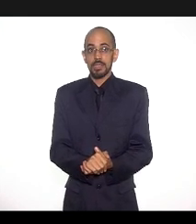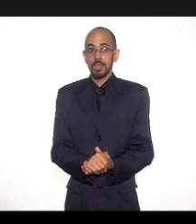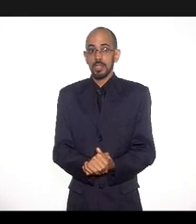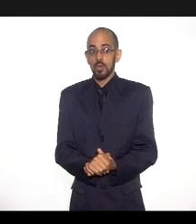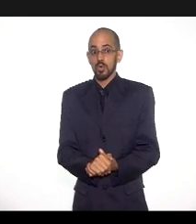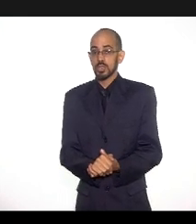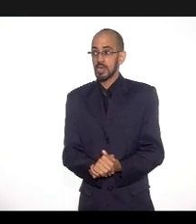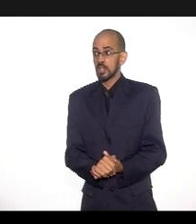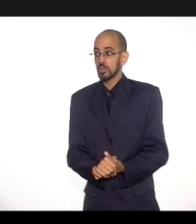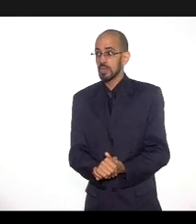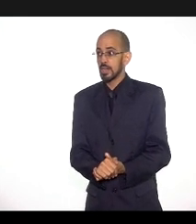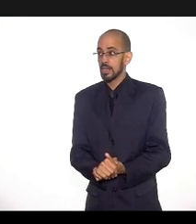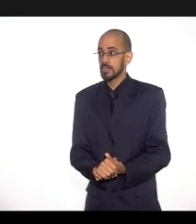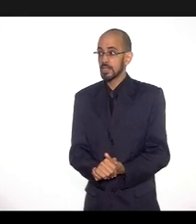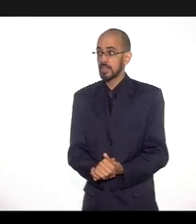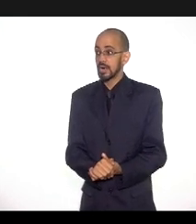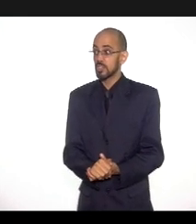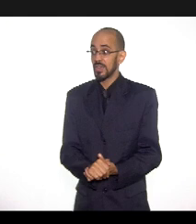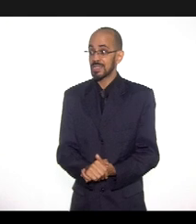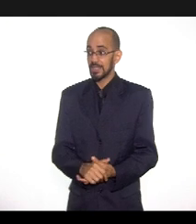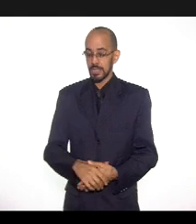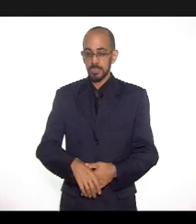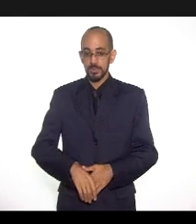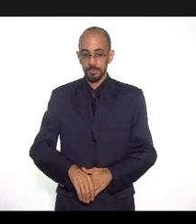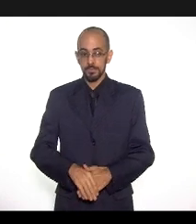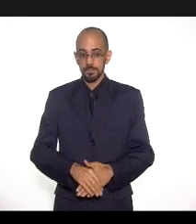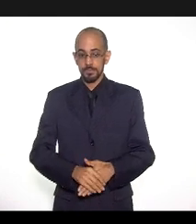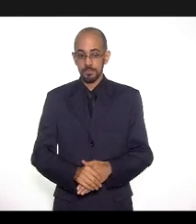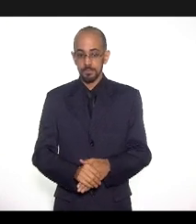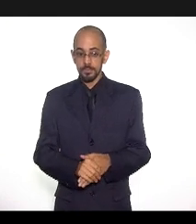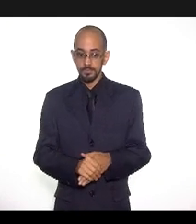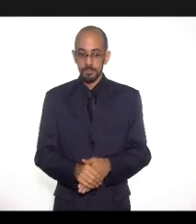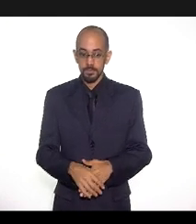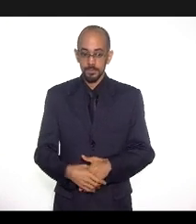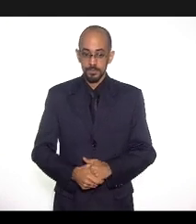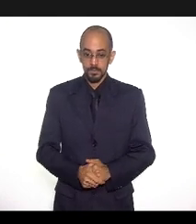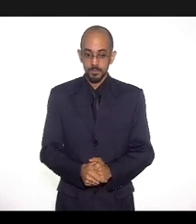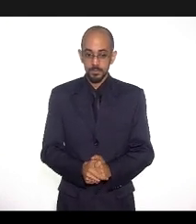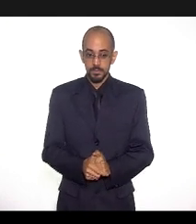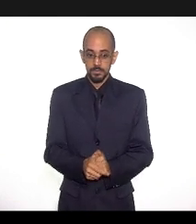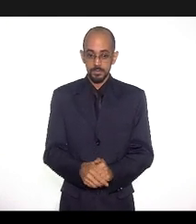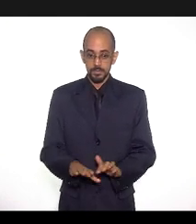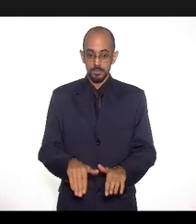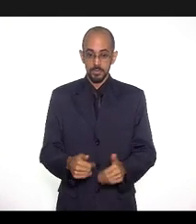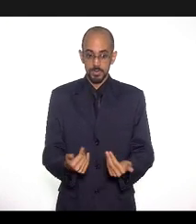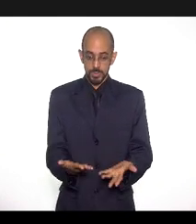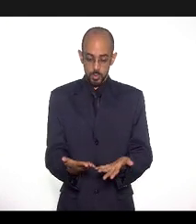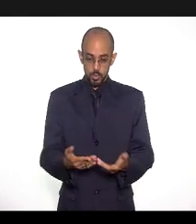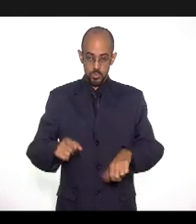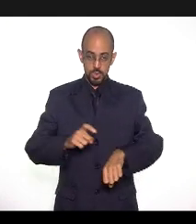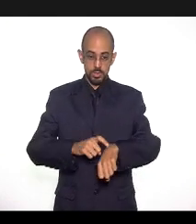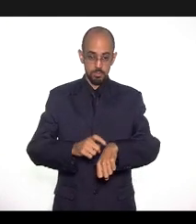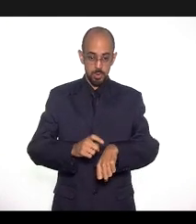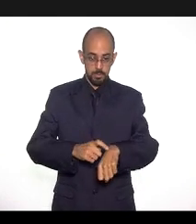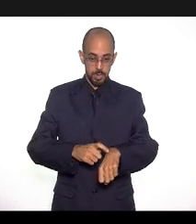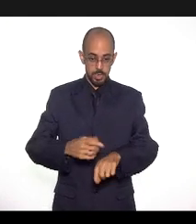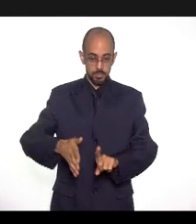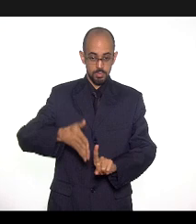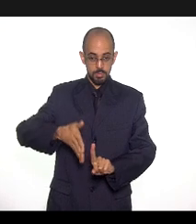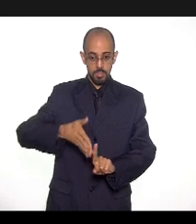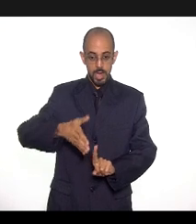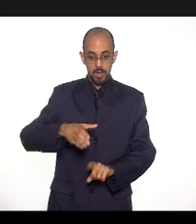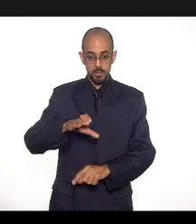encerrei. Mink, pode encerrar? Ok. Então, por enquanto, eu vou passar a palavra à deputada